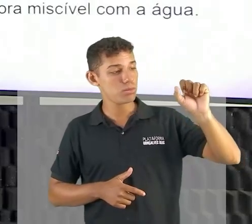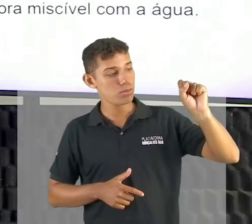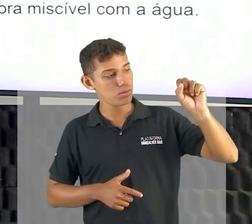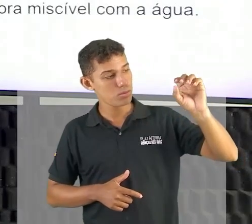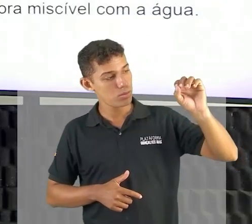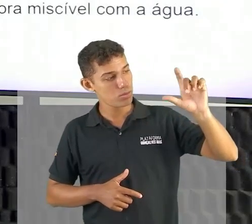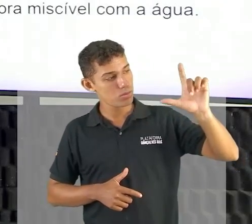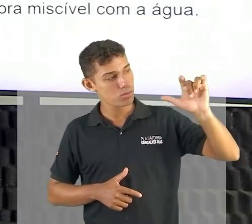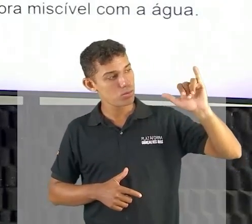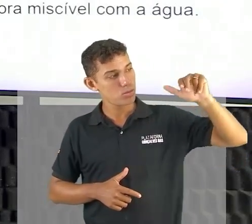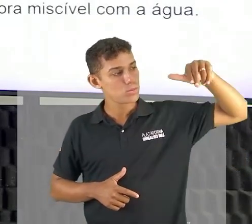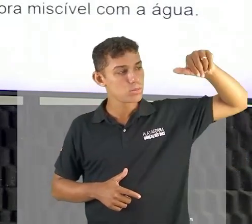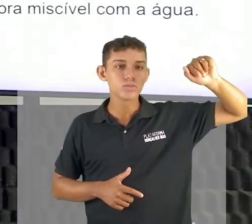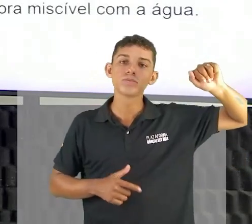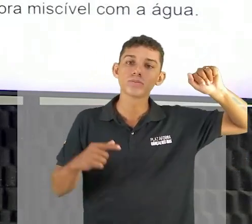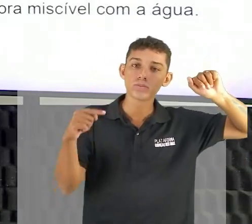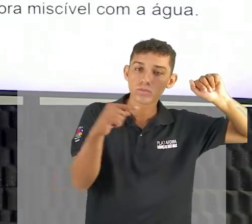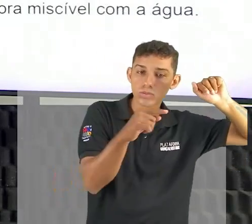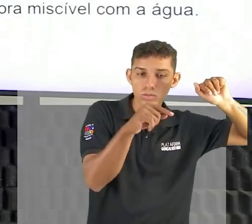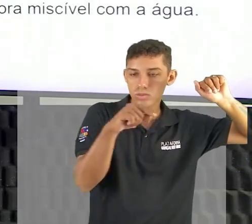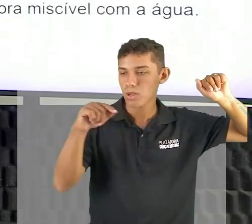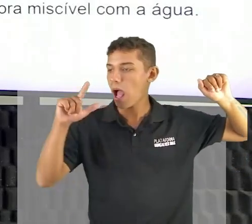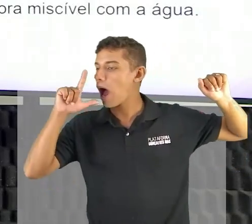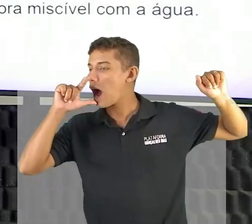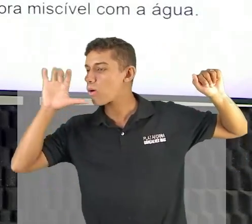e coloca a gasolina junto com a água